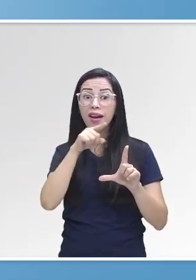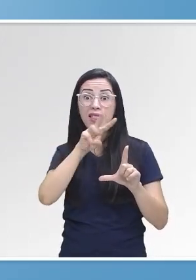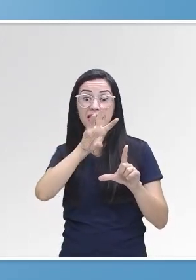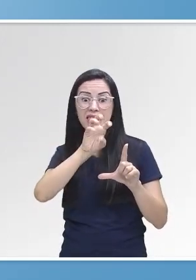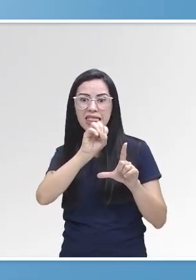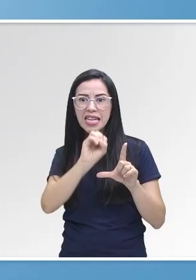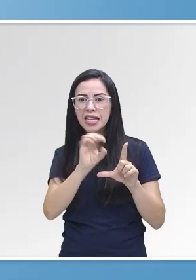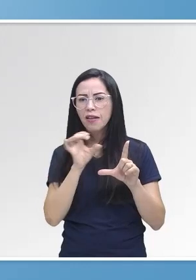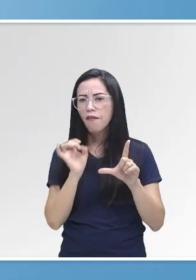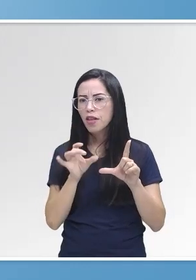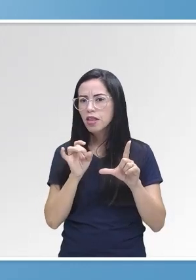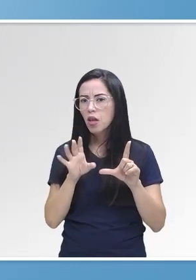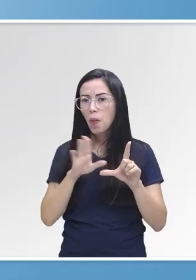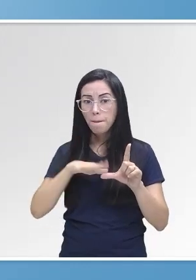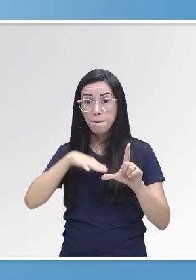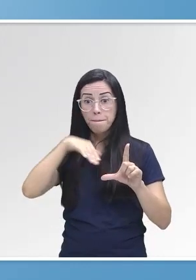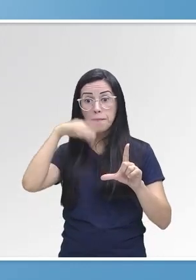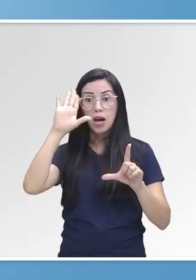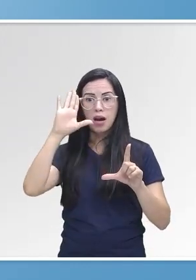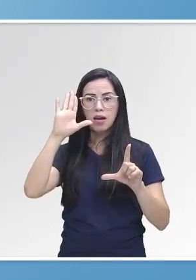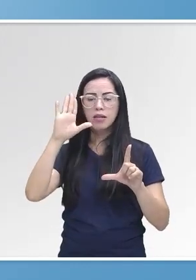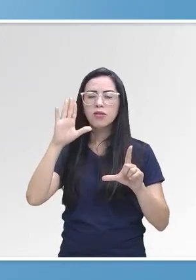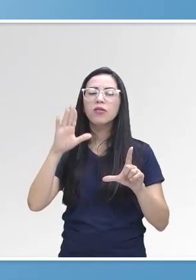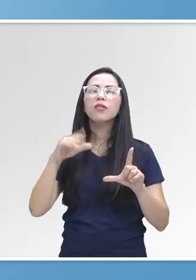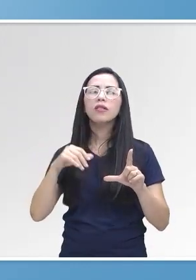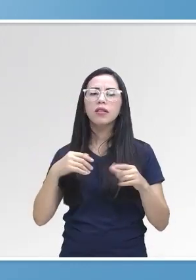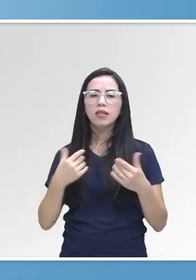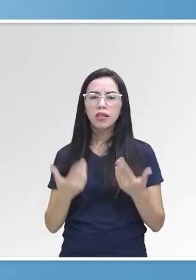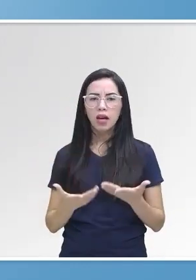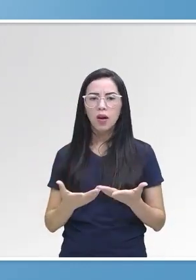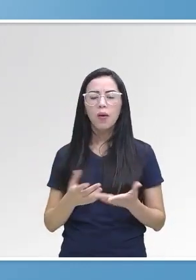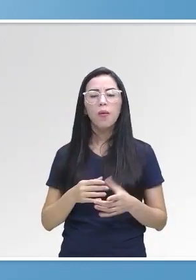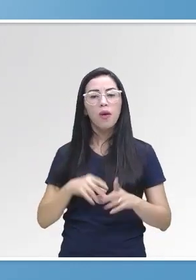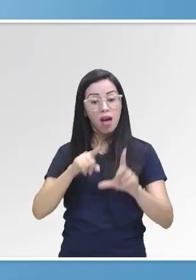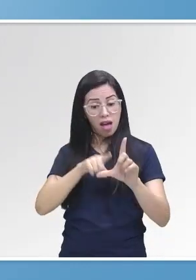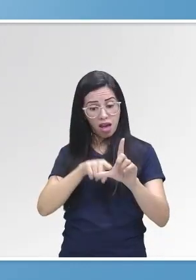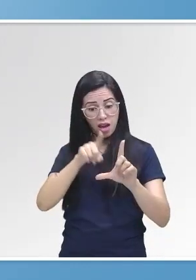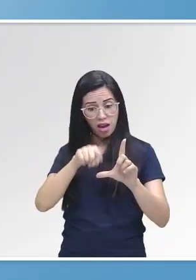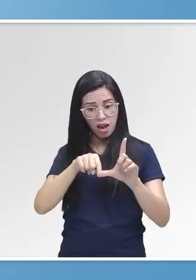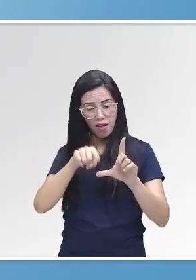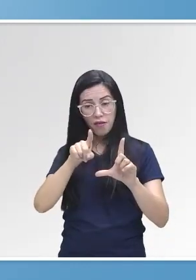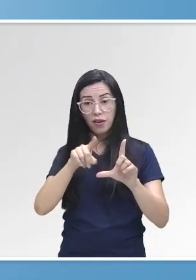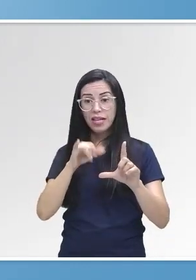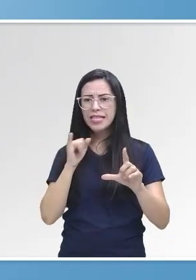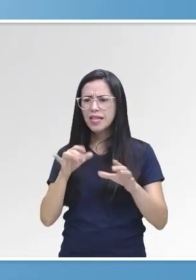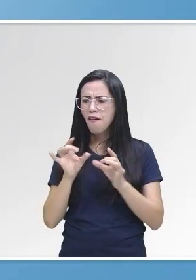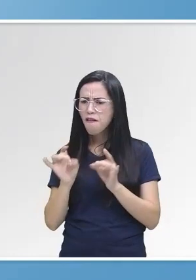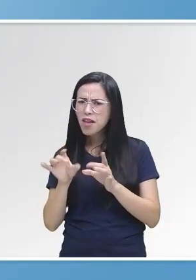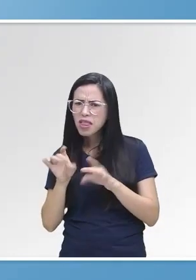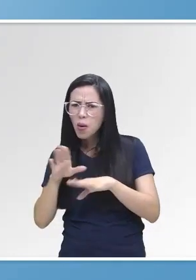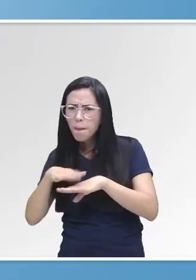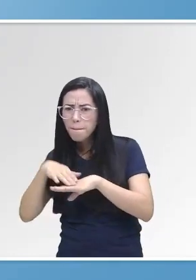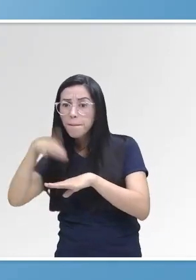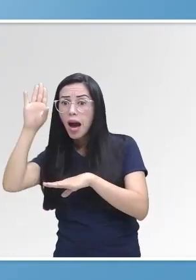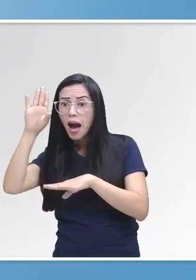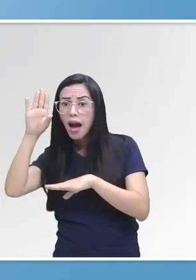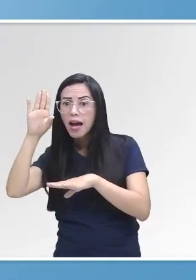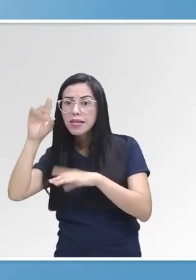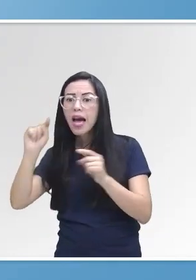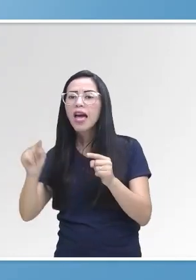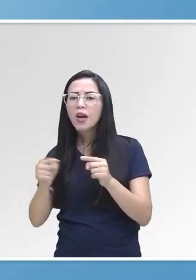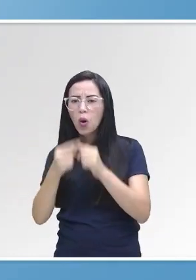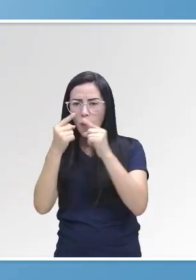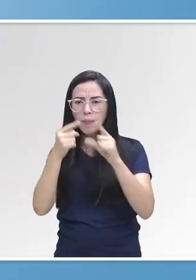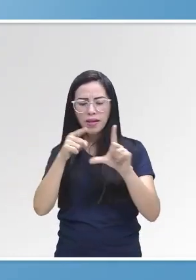e gráfico é isso a gente sempre coloca a quantidade me lá no alto o que tem mais é bem